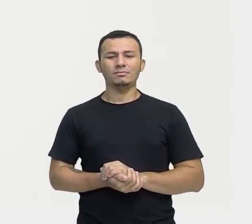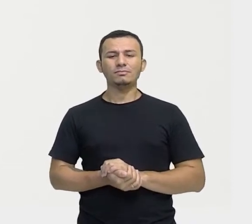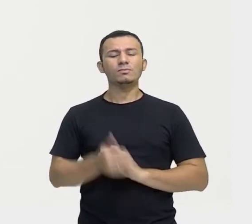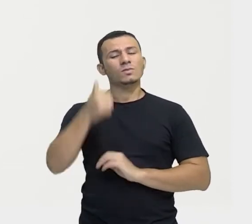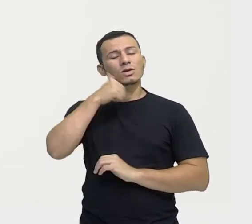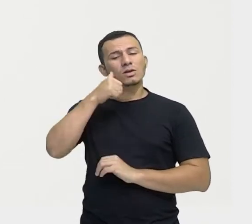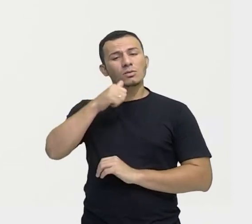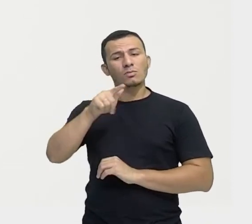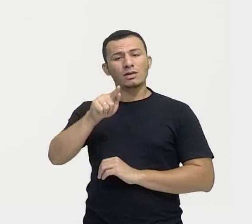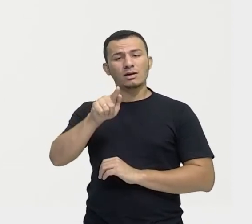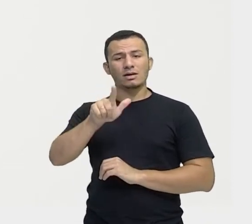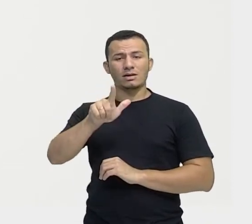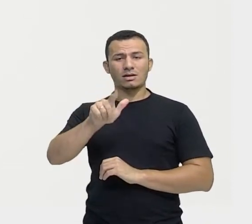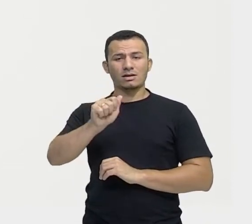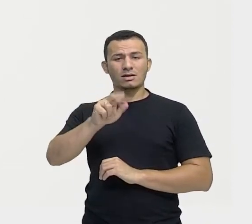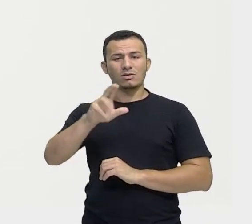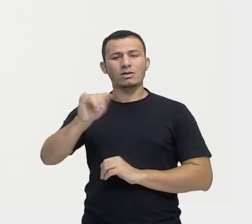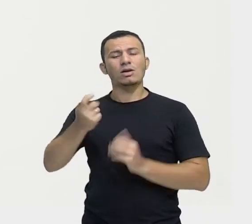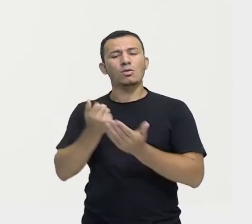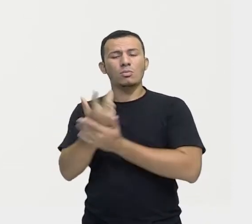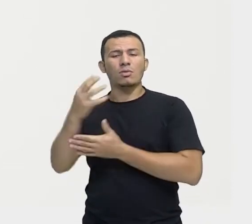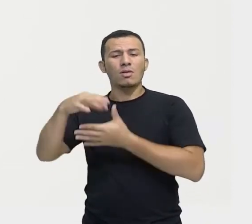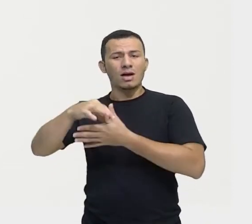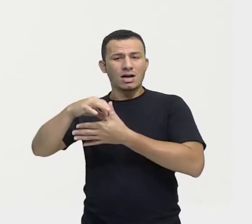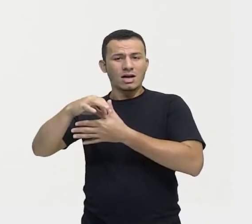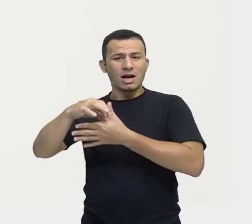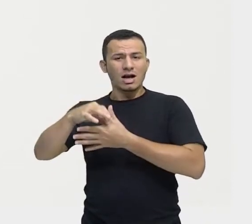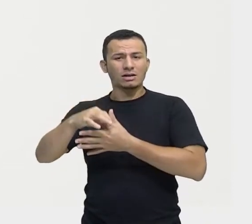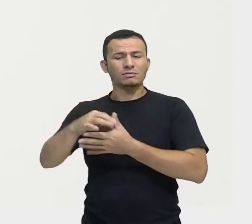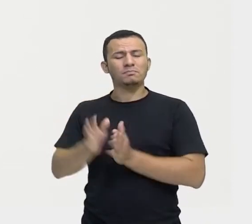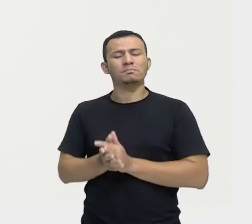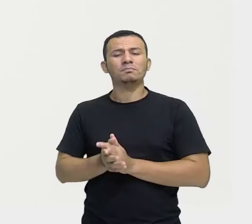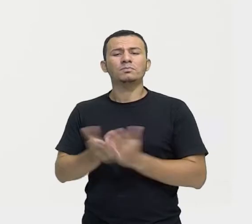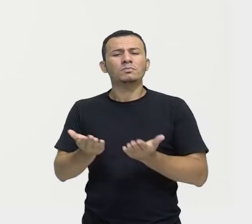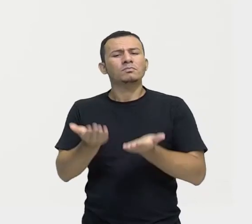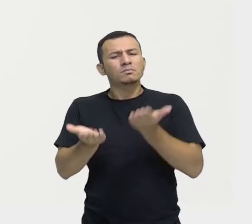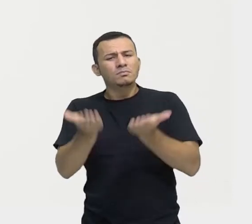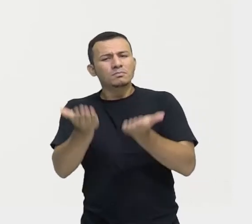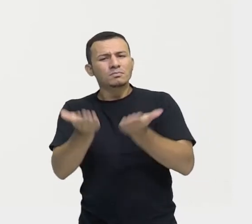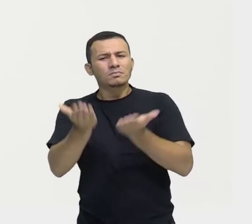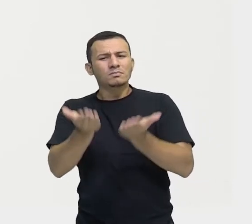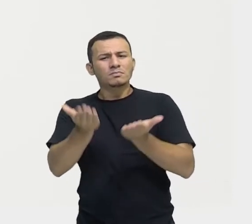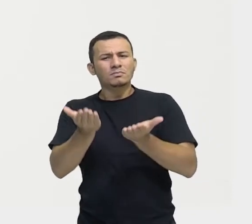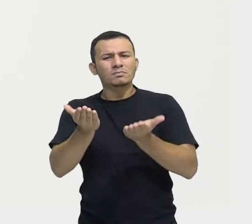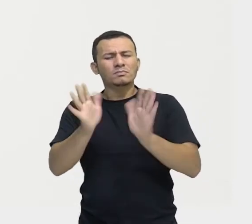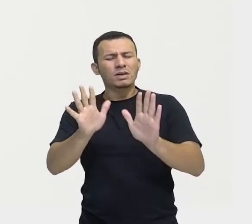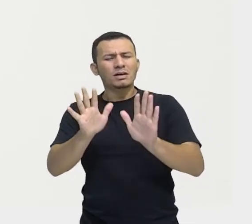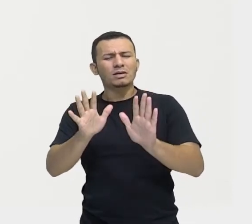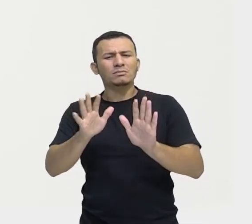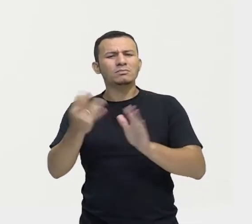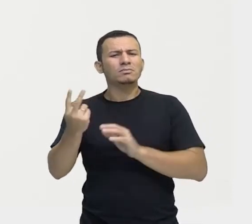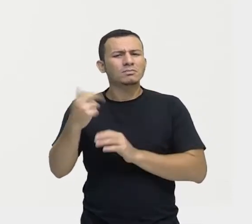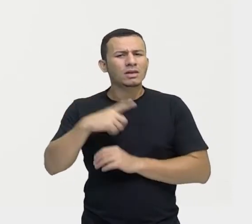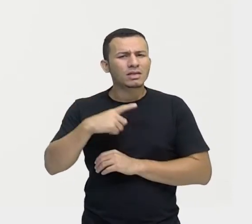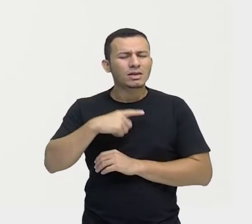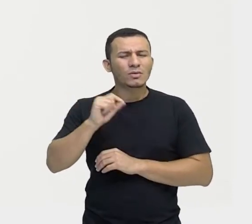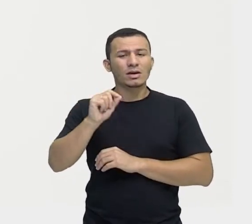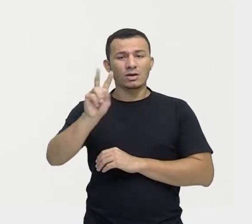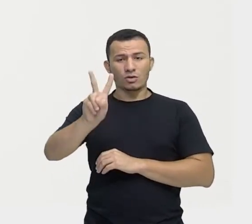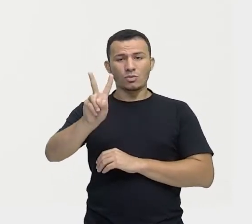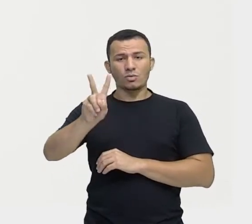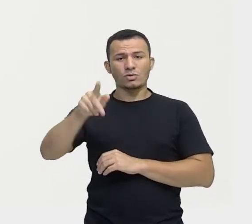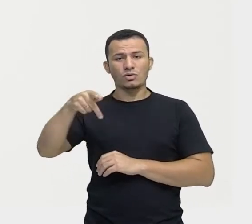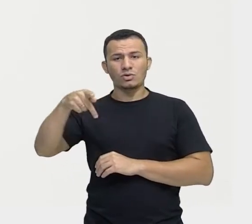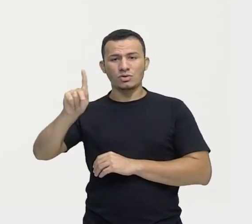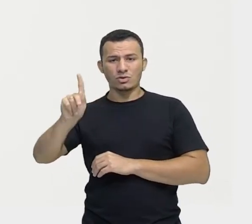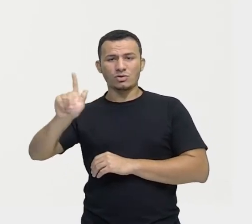Gláucia comprou bistecas para o almoço. Ao pesar, verificou a balança, marcava 2